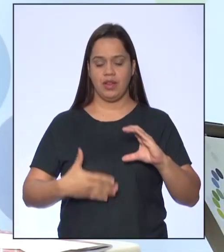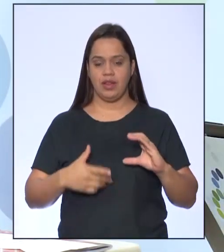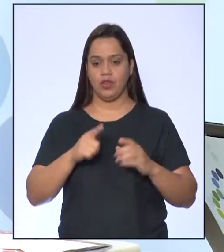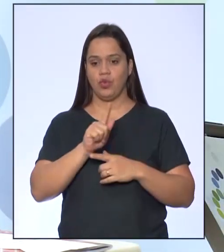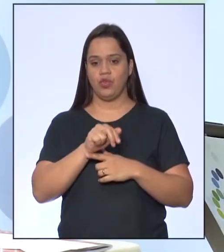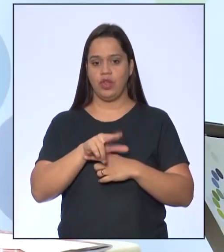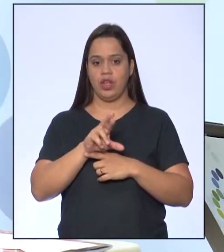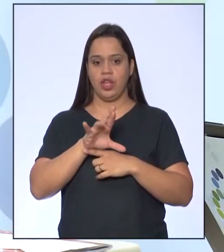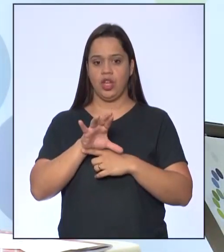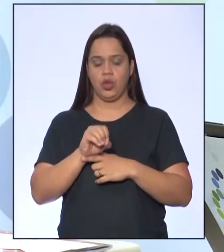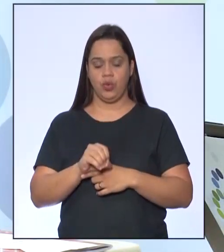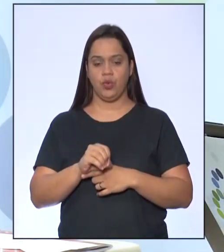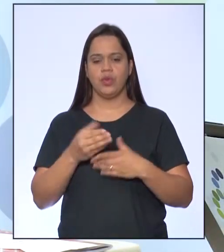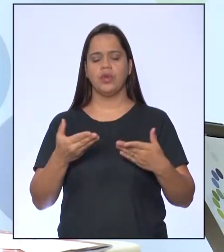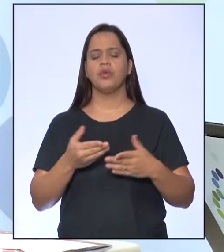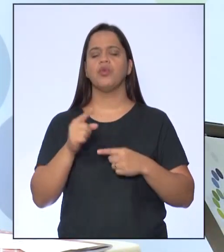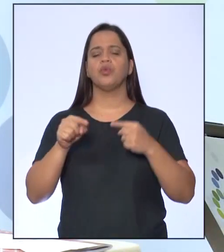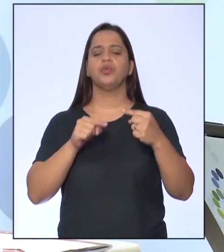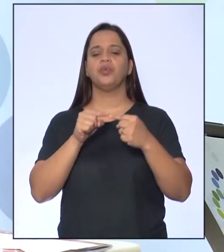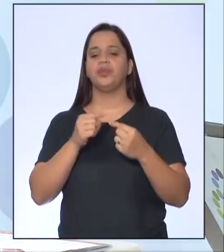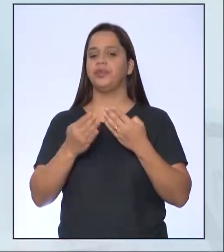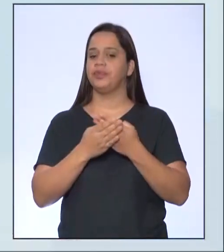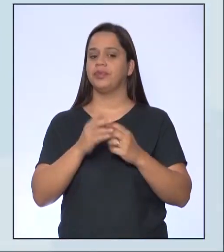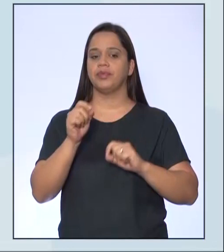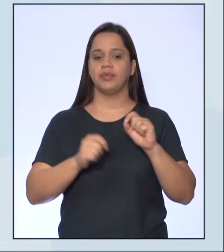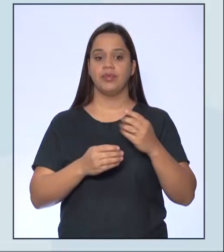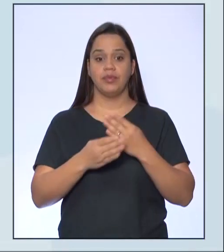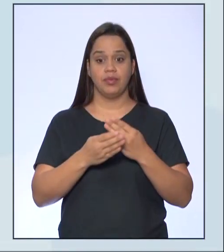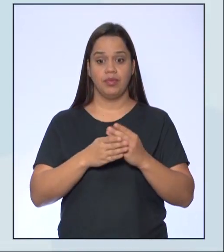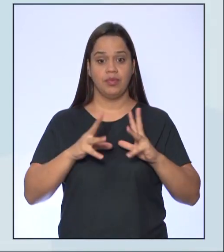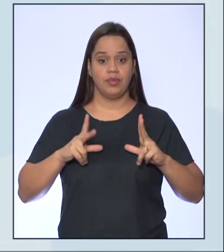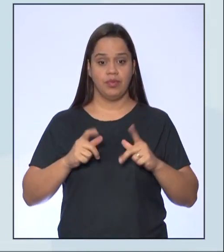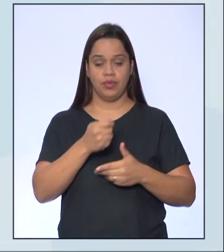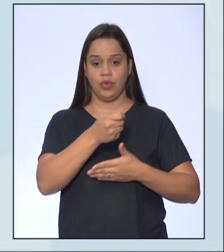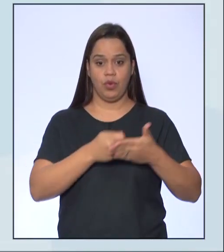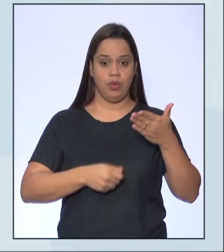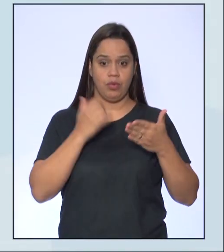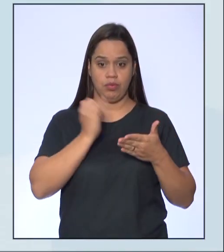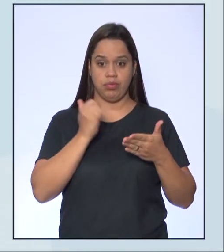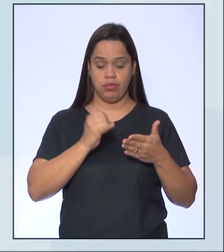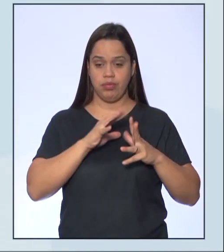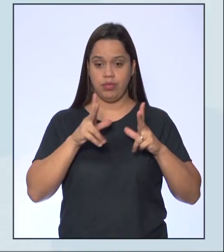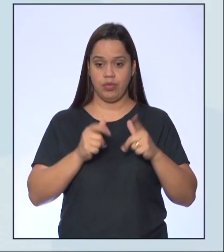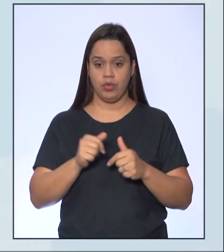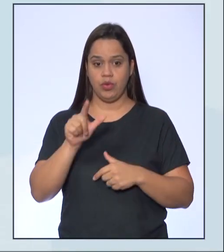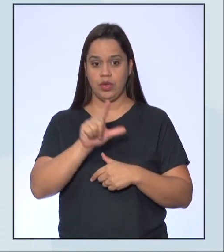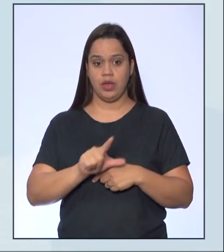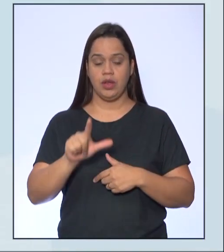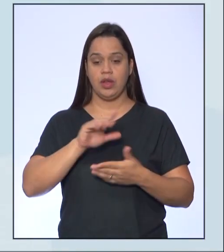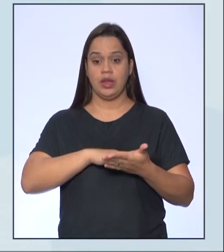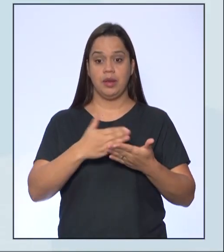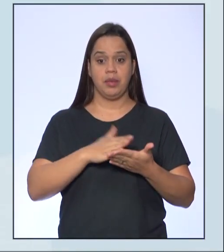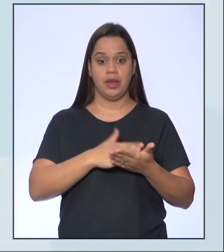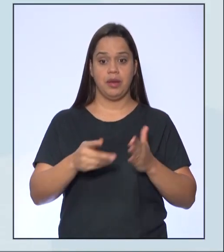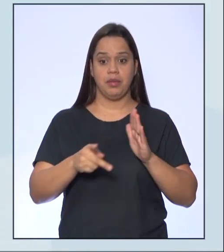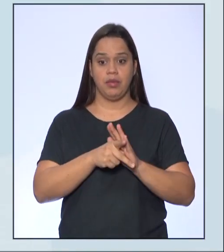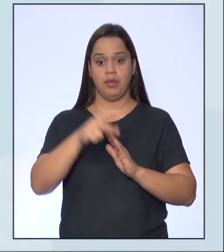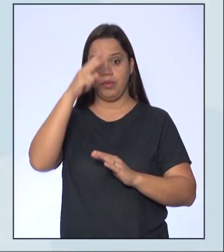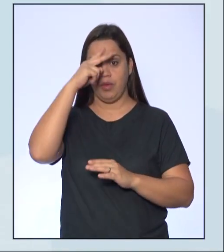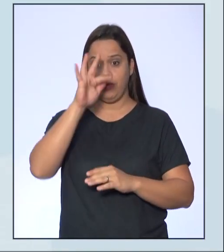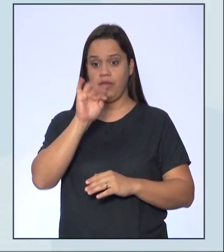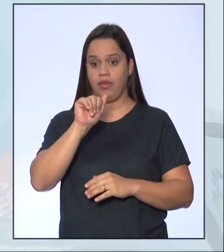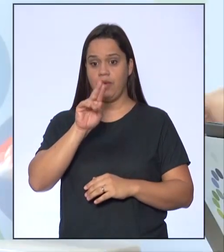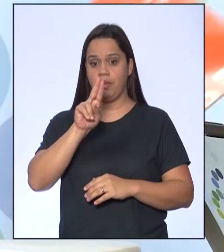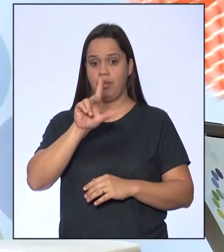Os objetivos da nossa aula: estudar os gêneros narrativos na esfera literária, interpretar fábulas, explorar